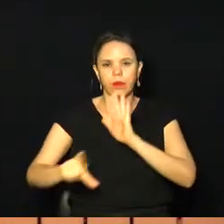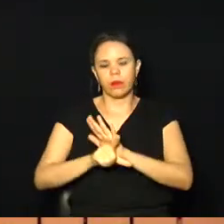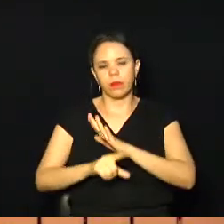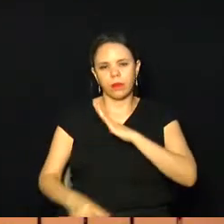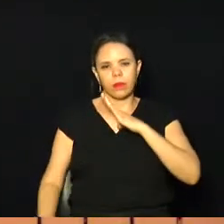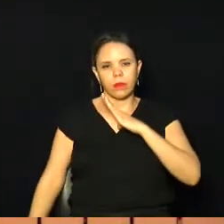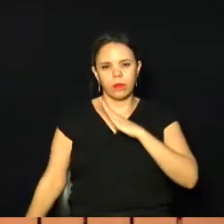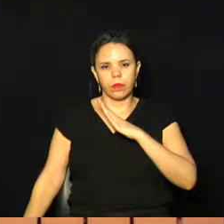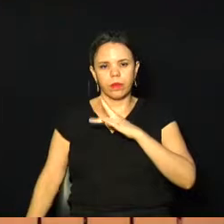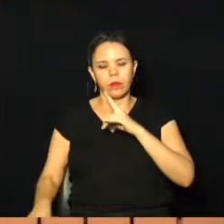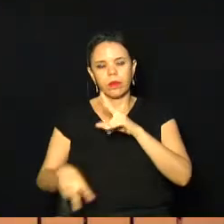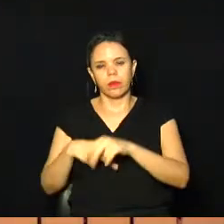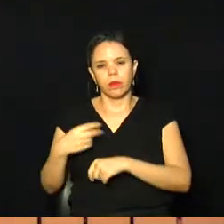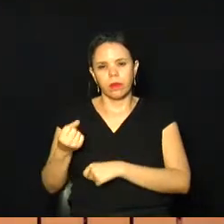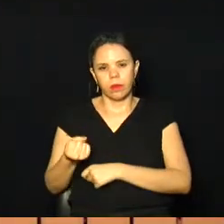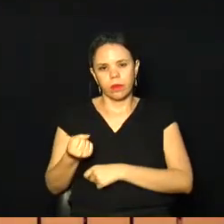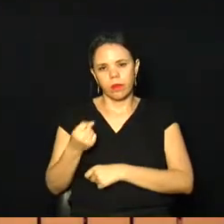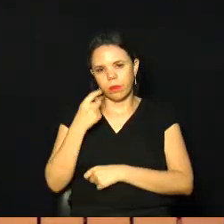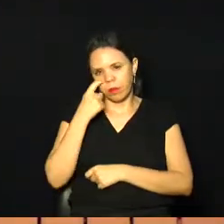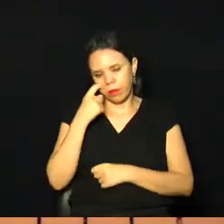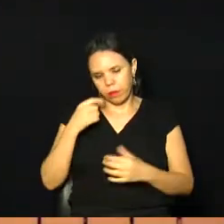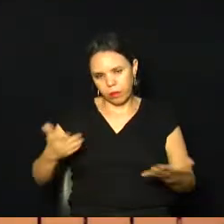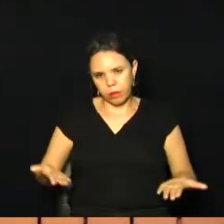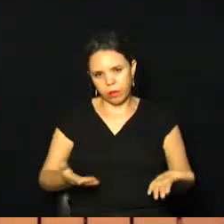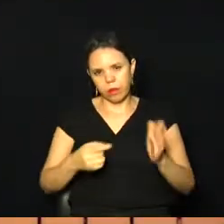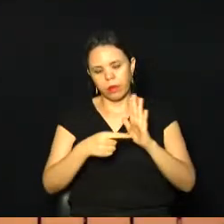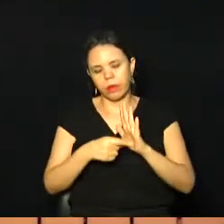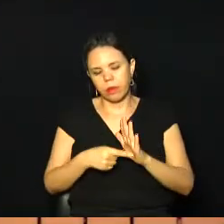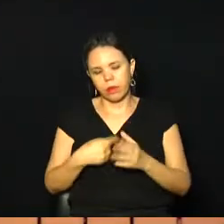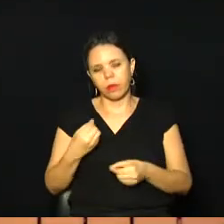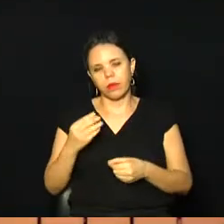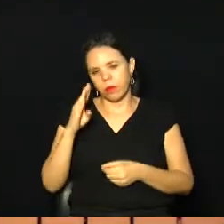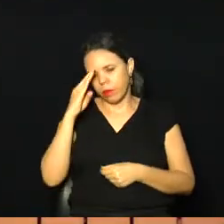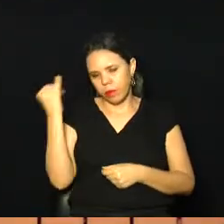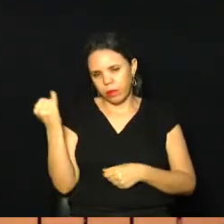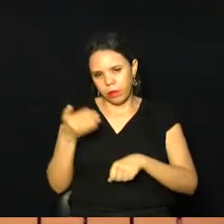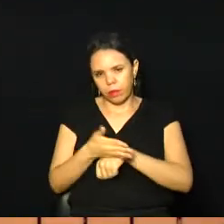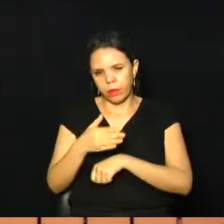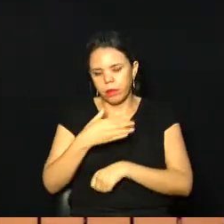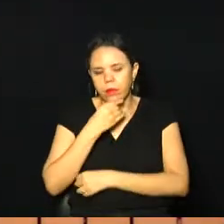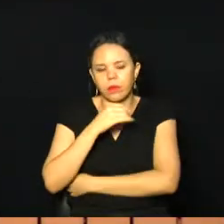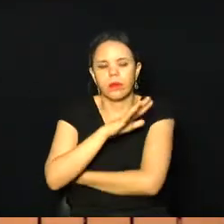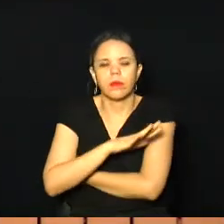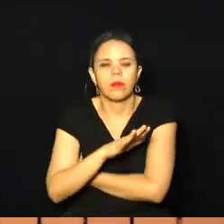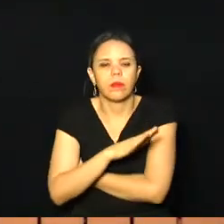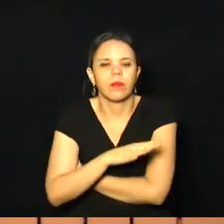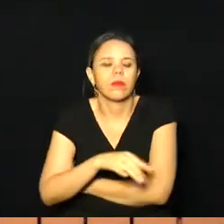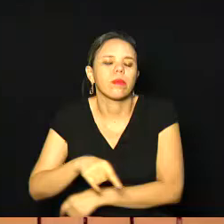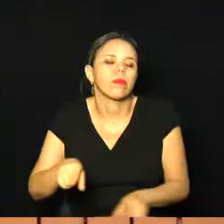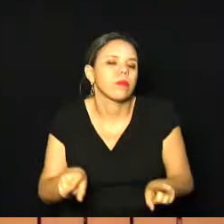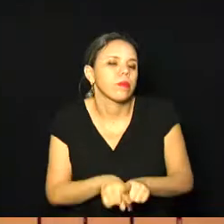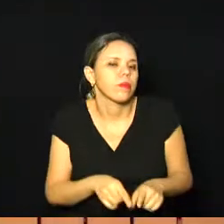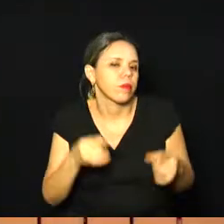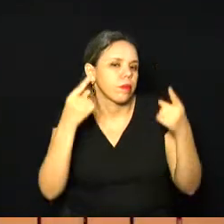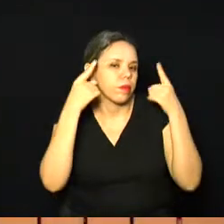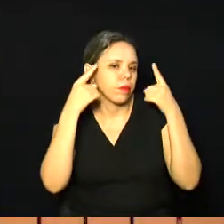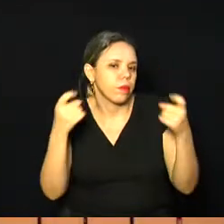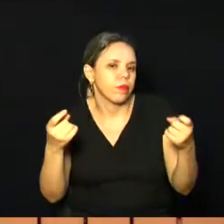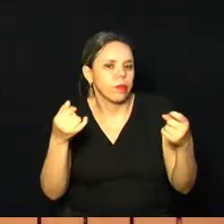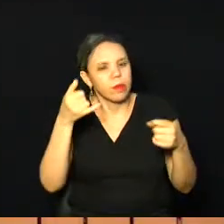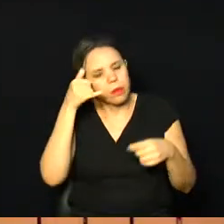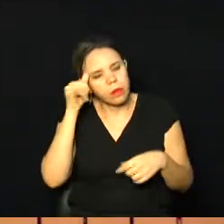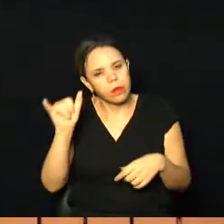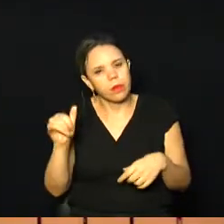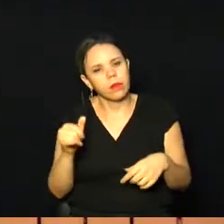cidade, a Lei do Laço Branco, incentivando e apresentando como essencial a participação do homem também no combate à